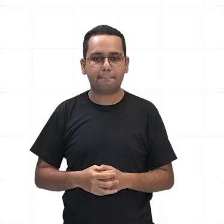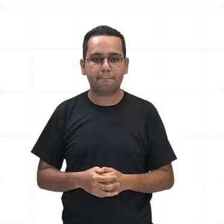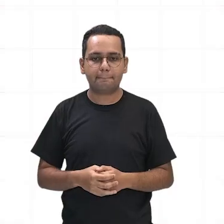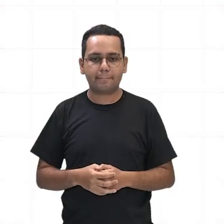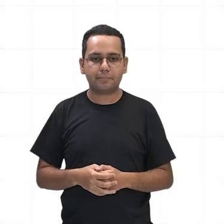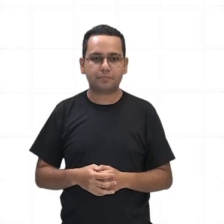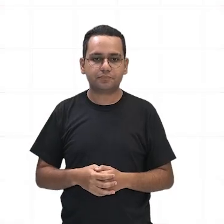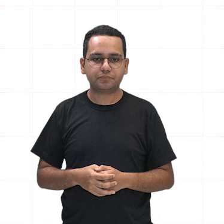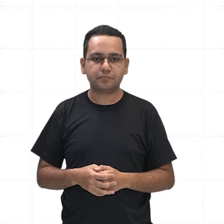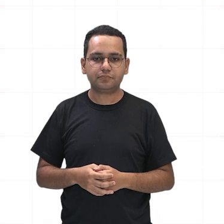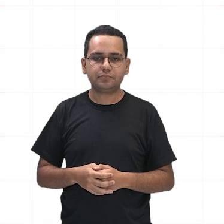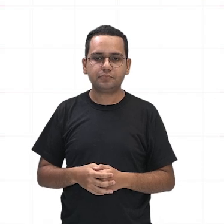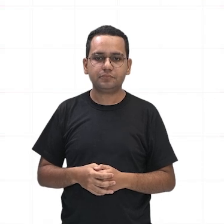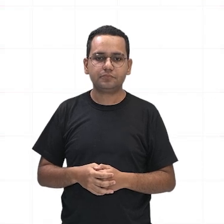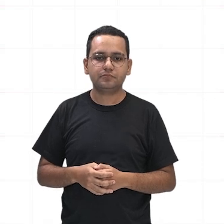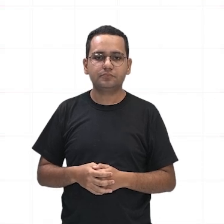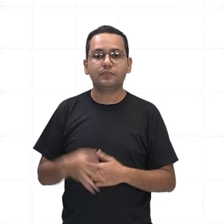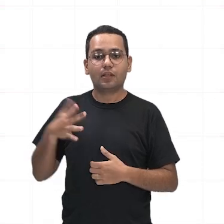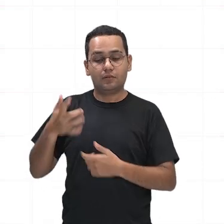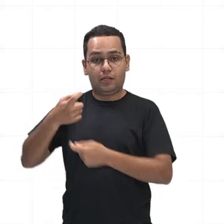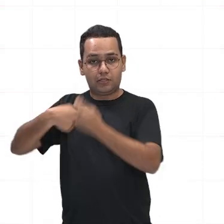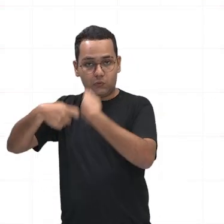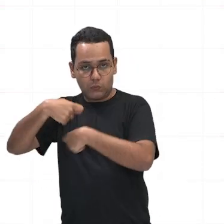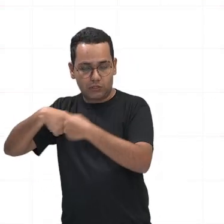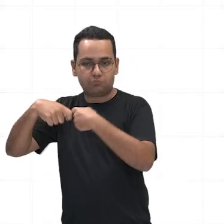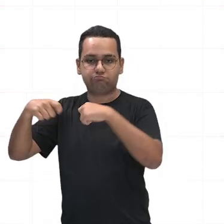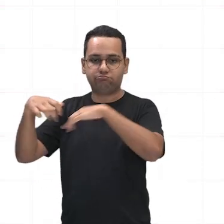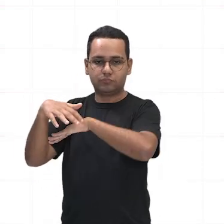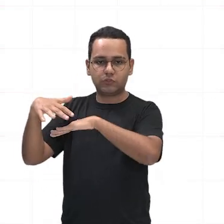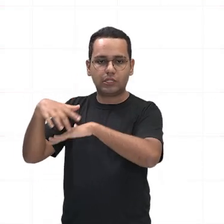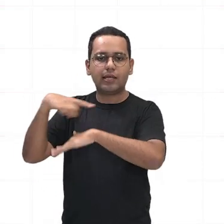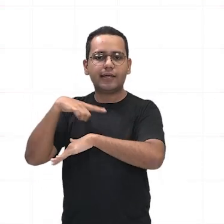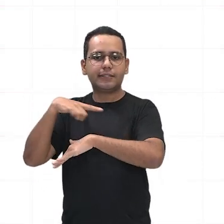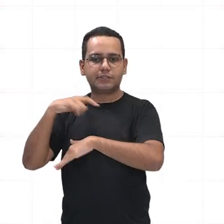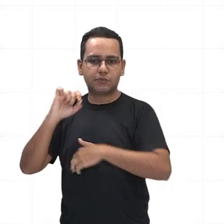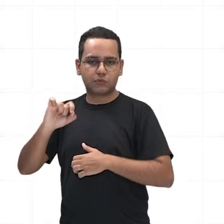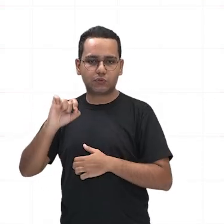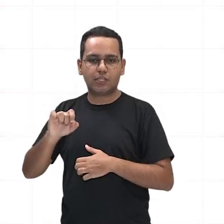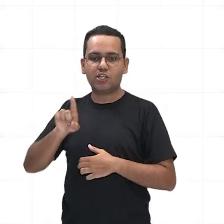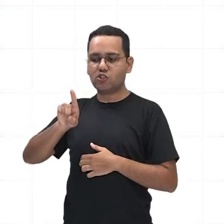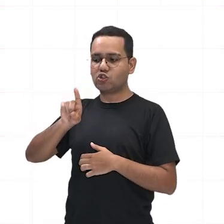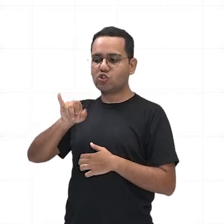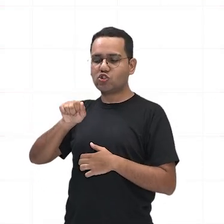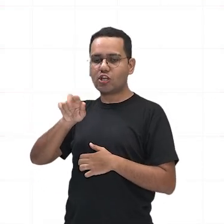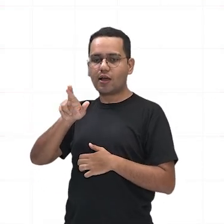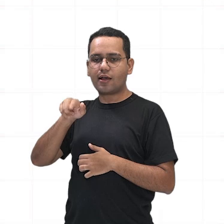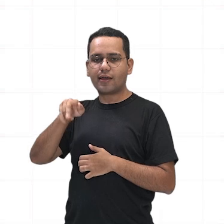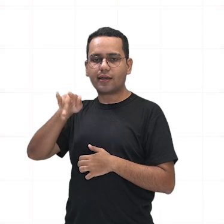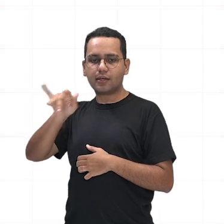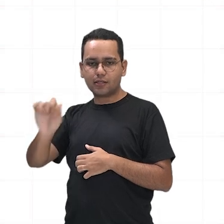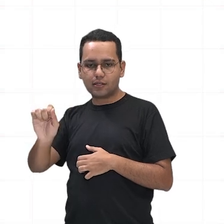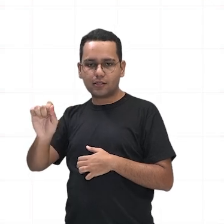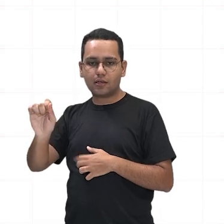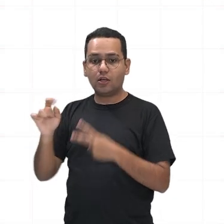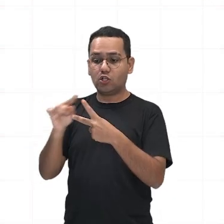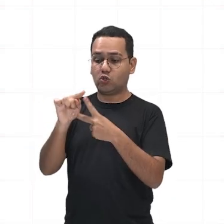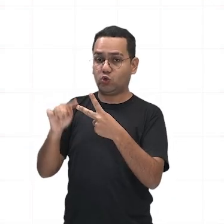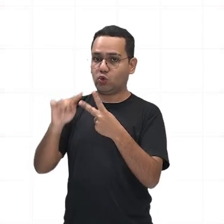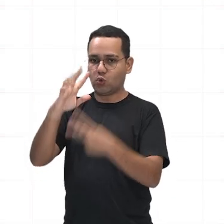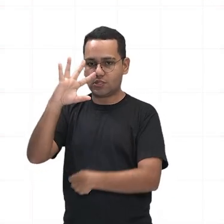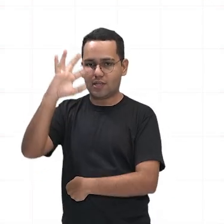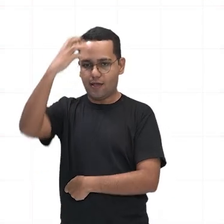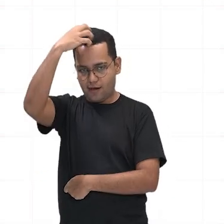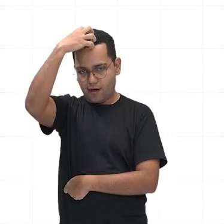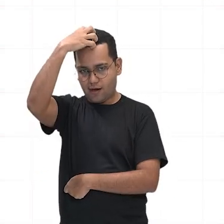dirigida, então, por uma diarquia, governo de 2, né? Isto é, era governada, então, por 2 reis que desempenhavam